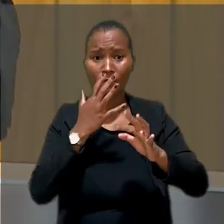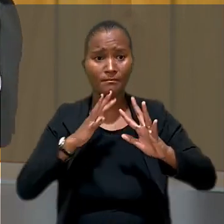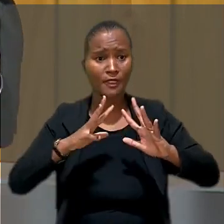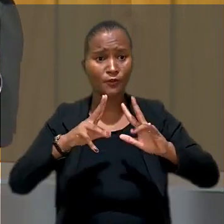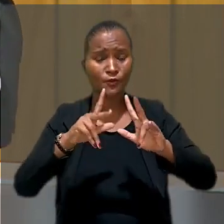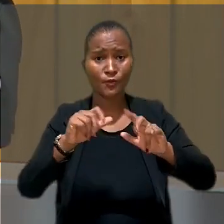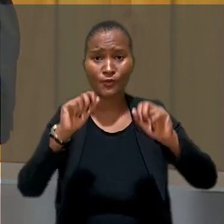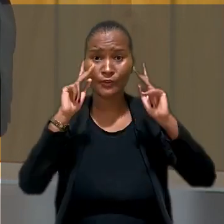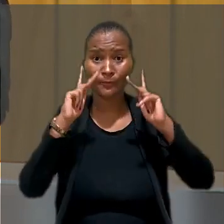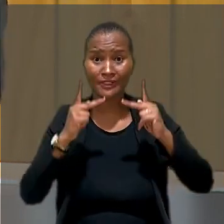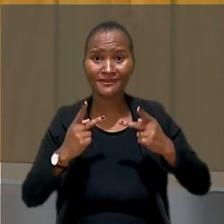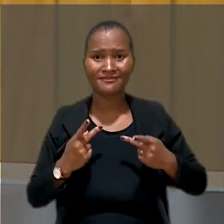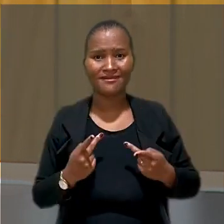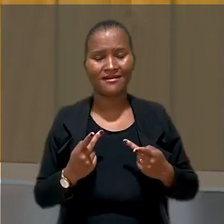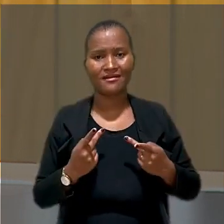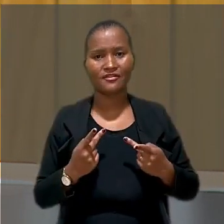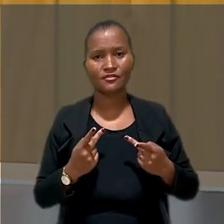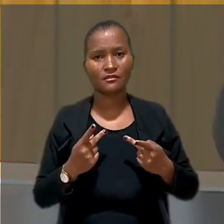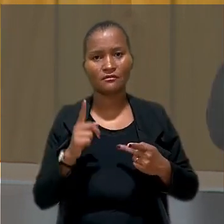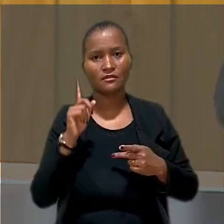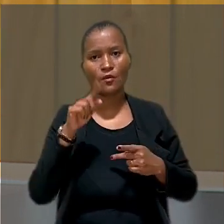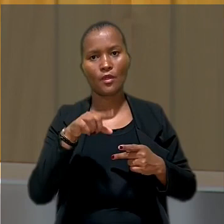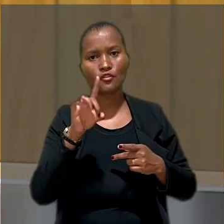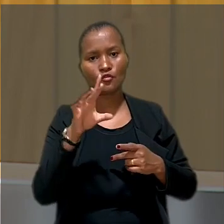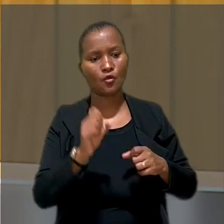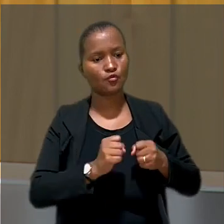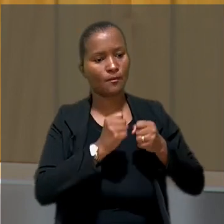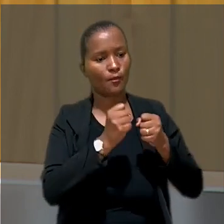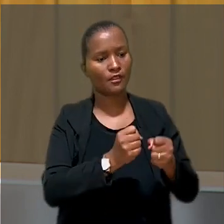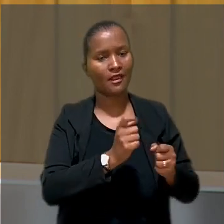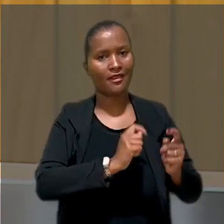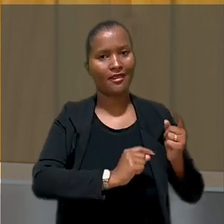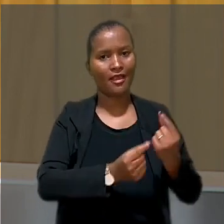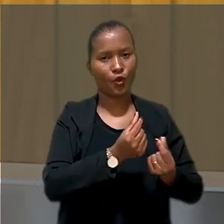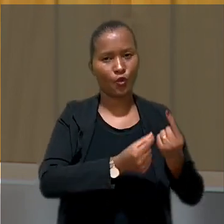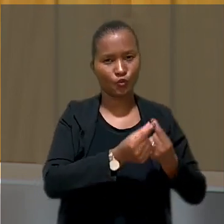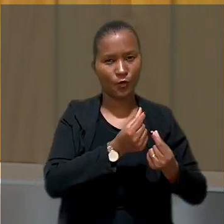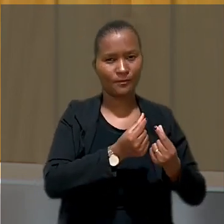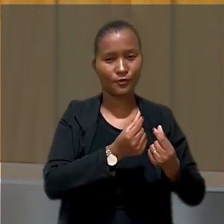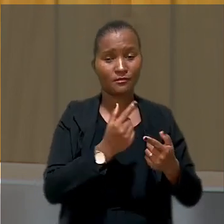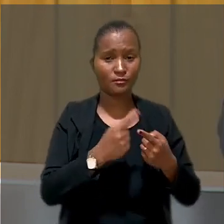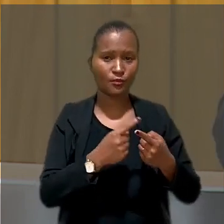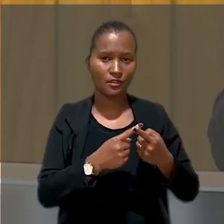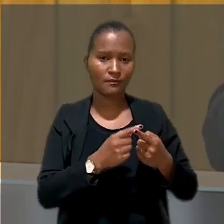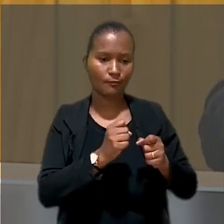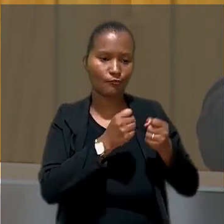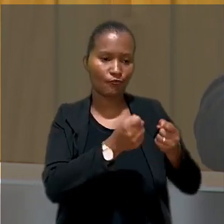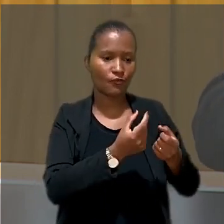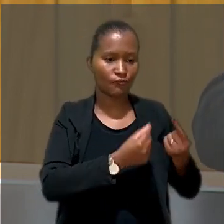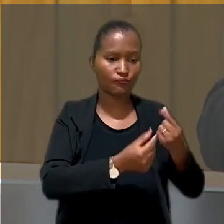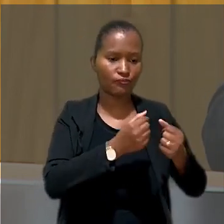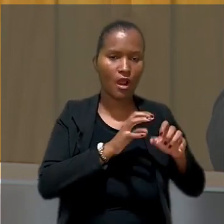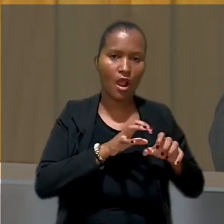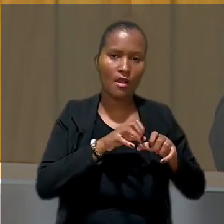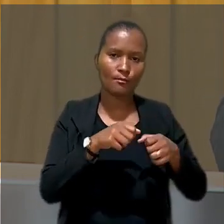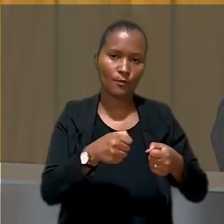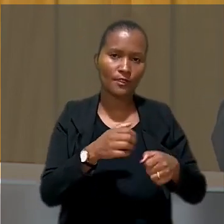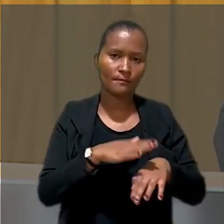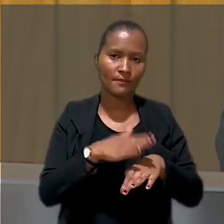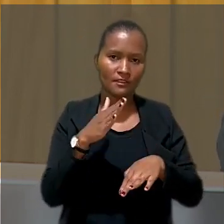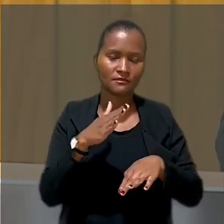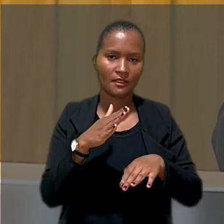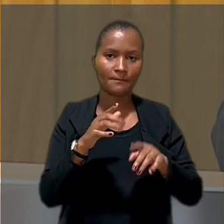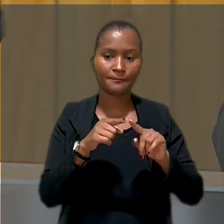a humanidade e não só do poder econômico, embora ele se apropie mais desse